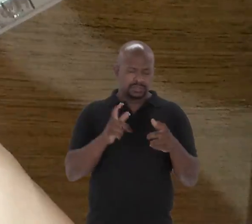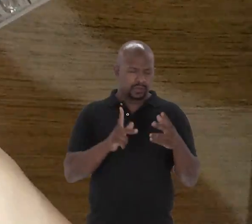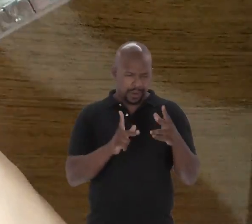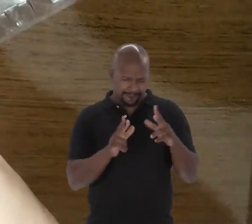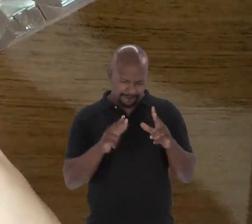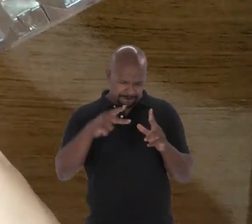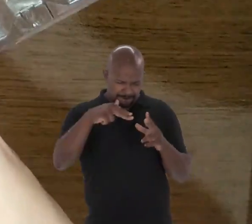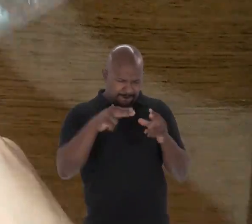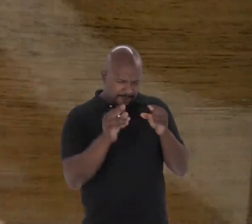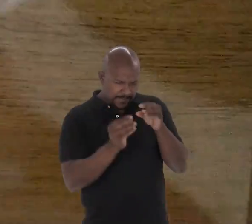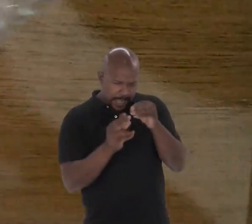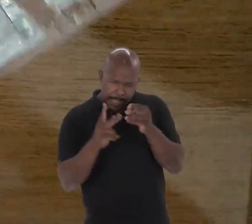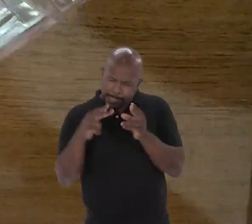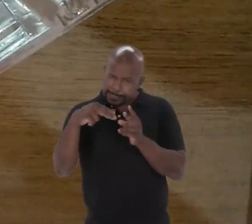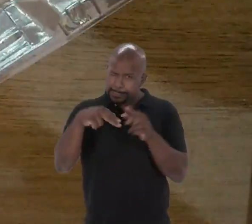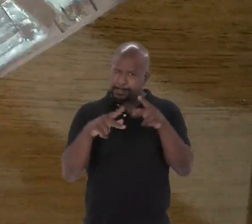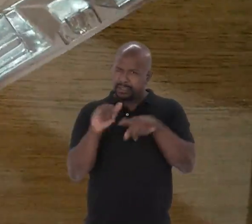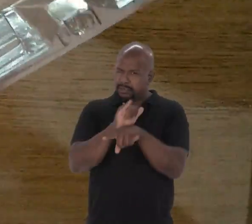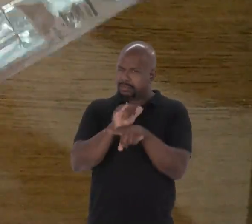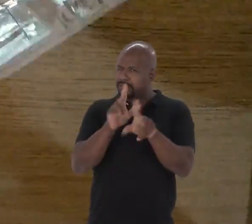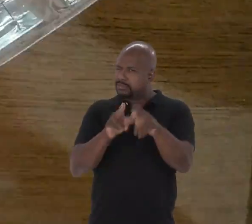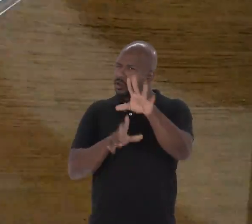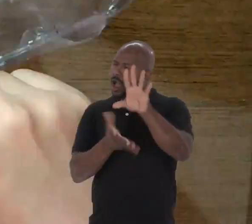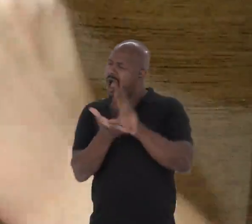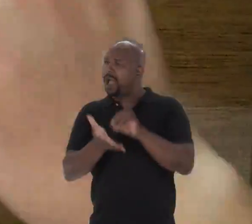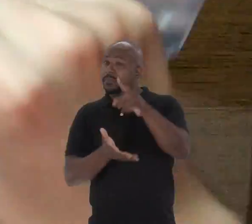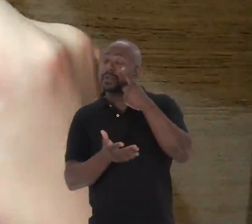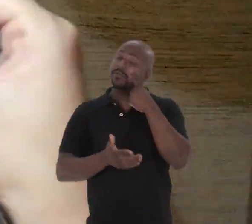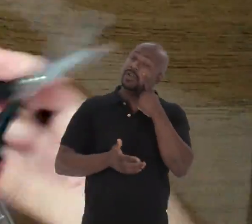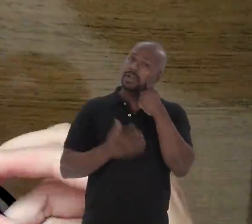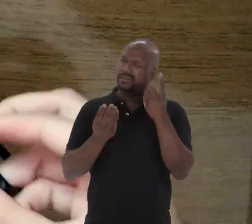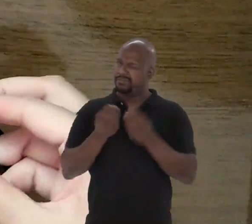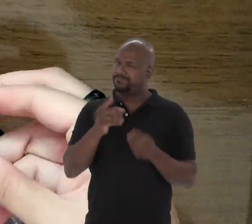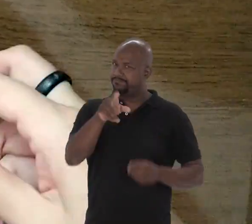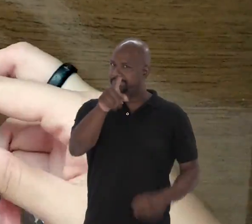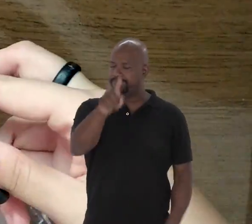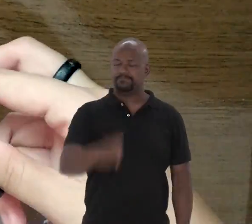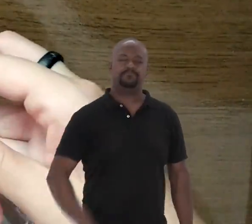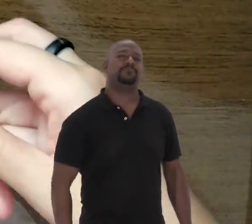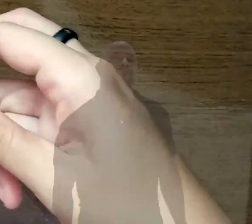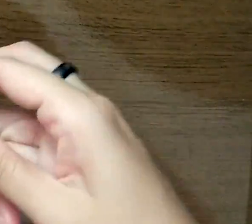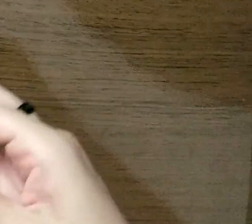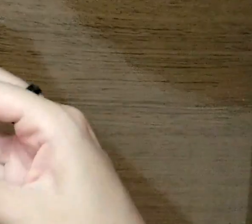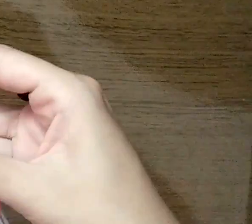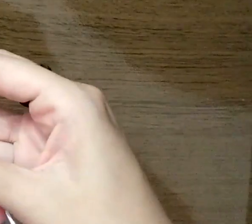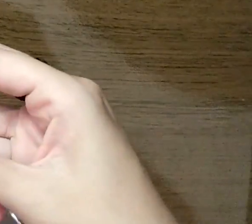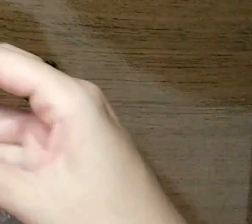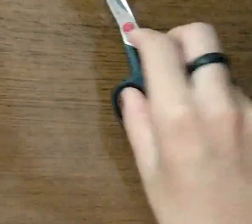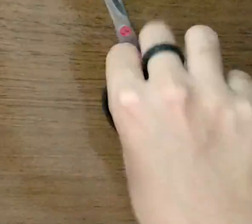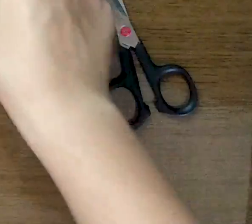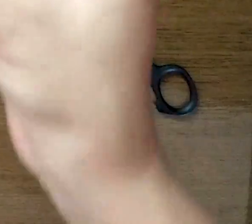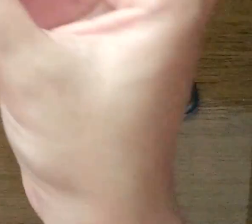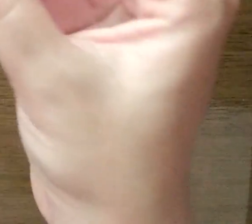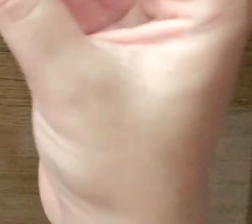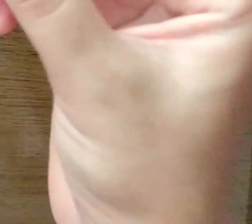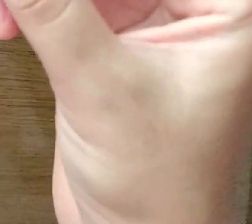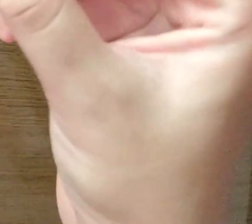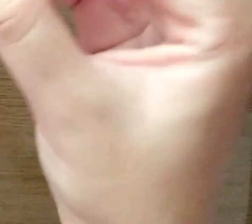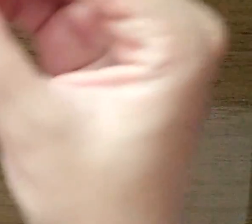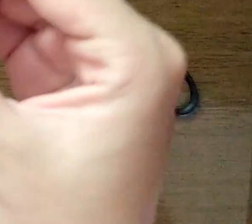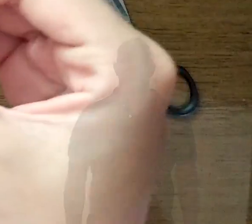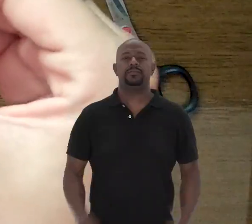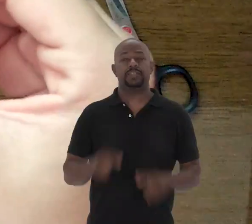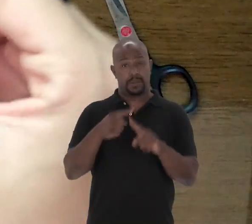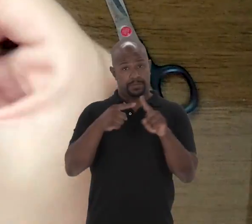cortar aqui essa pontinha primeiro, para a gente ver como é que vai ficar. Corta um retângulo na borda da tampa. A gente já tem